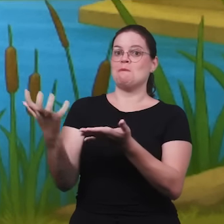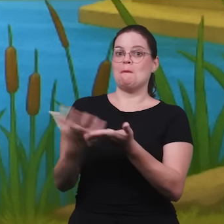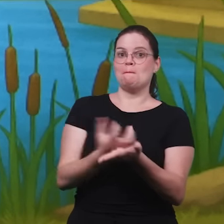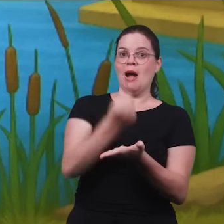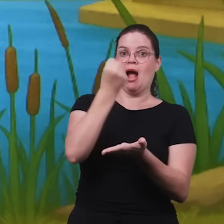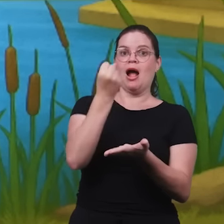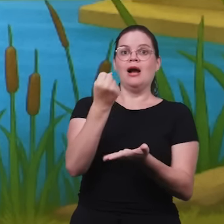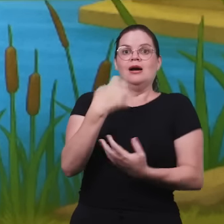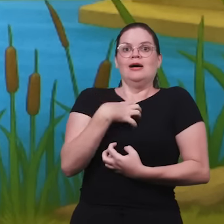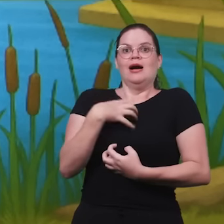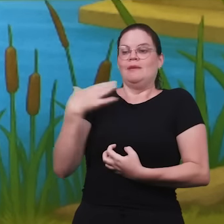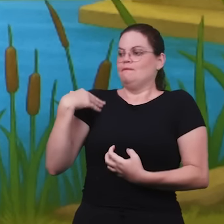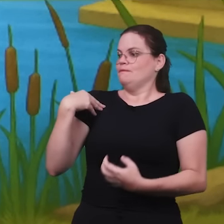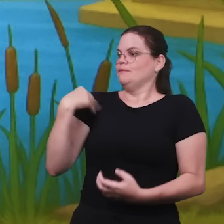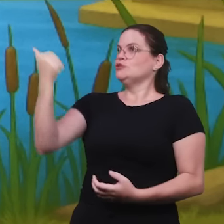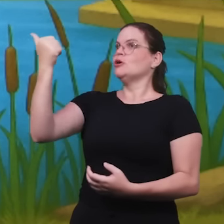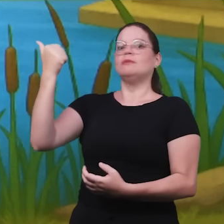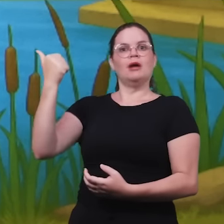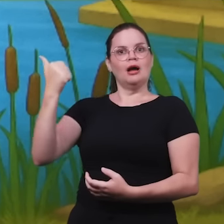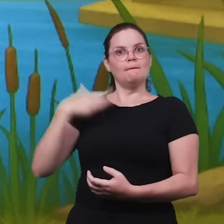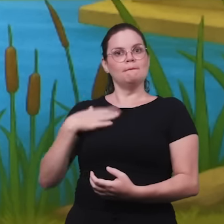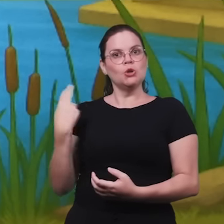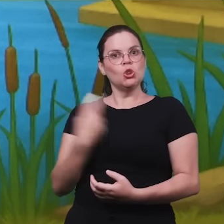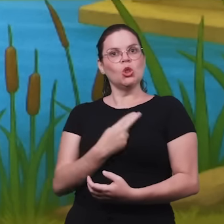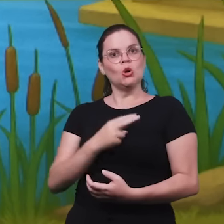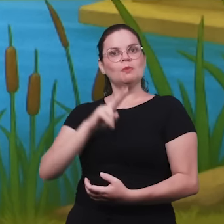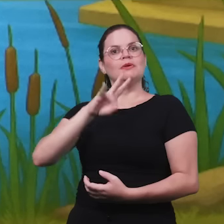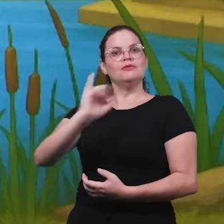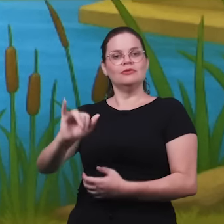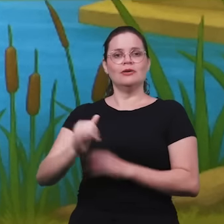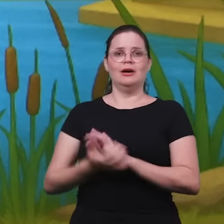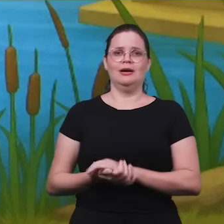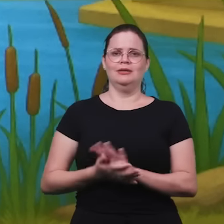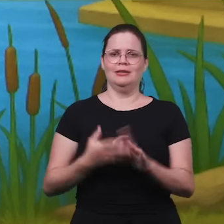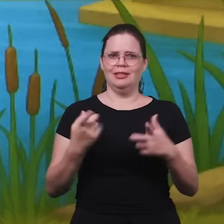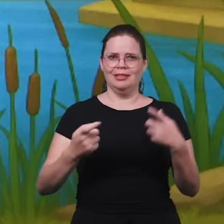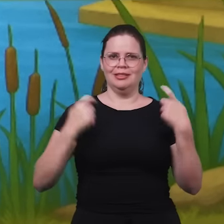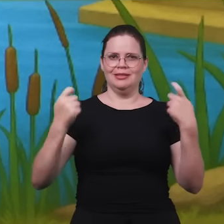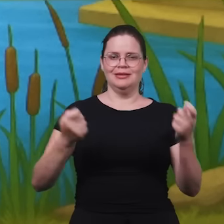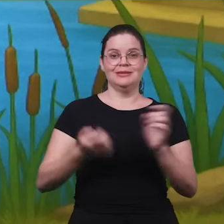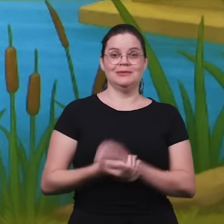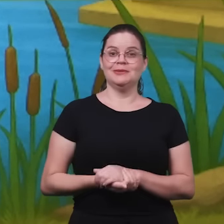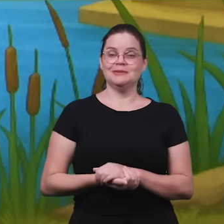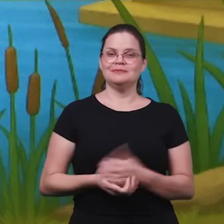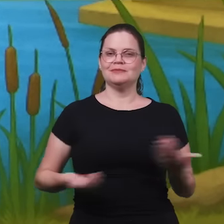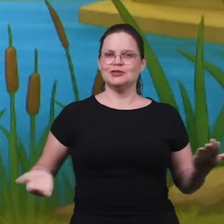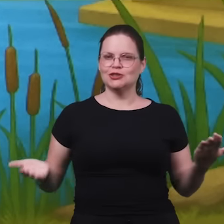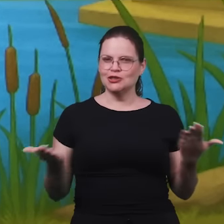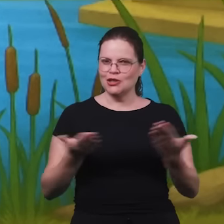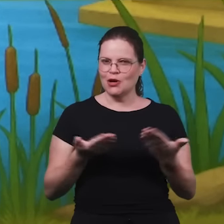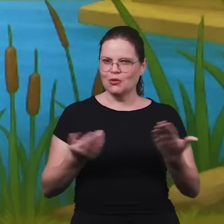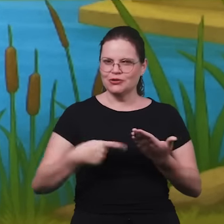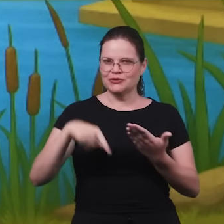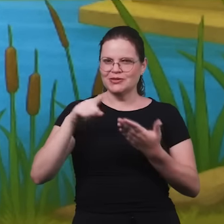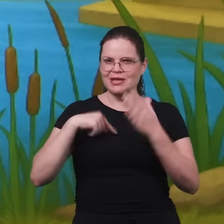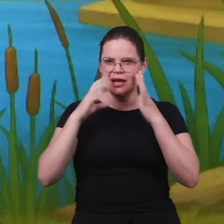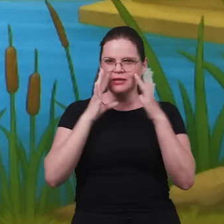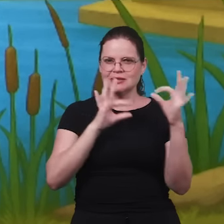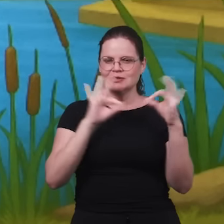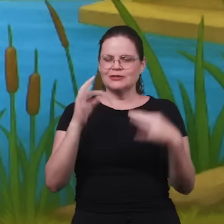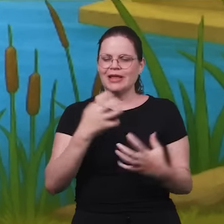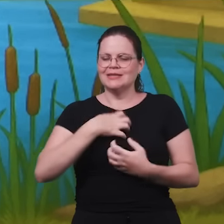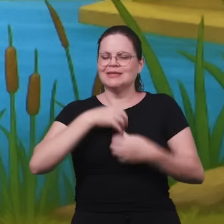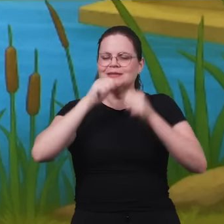nome ser chamado. Aleluia! Que essa palavra seja uma bênção para o